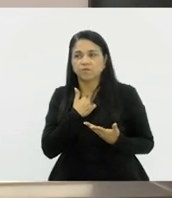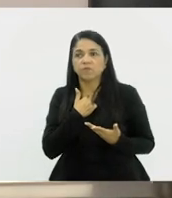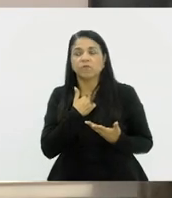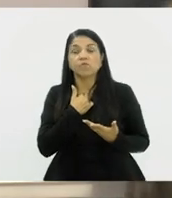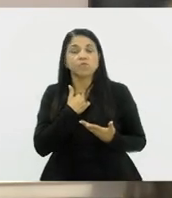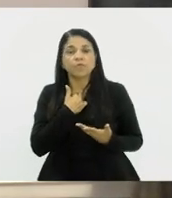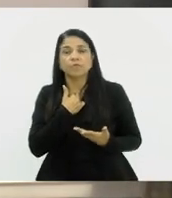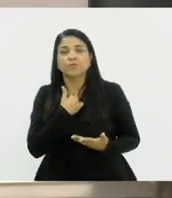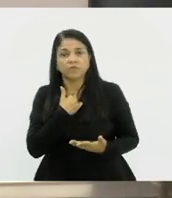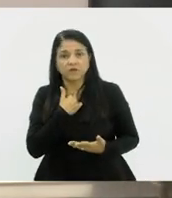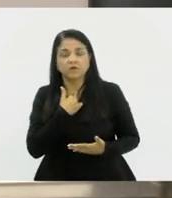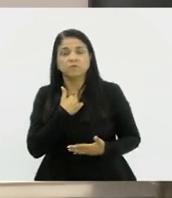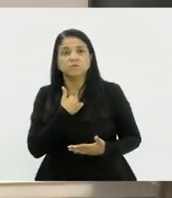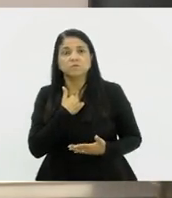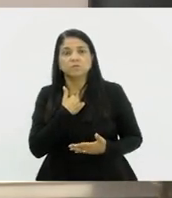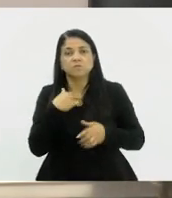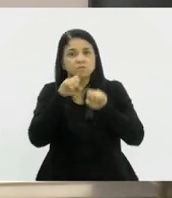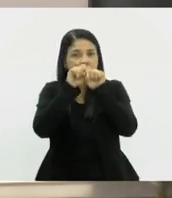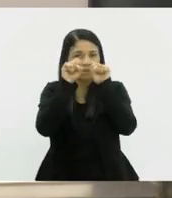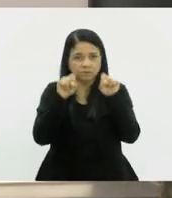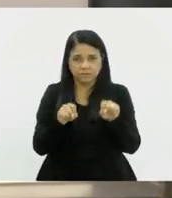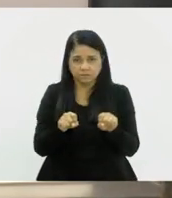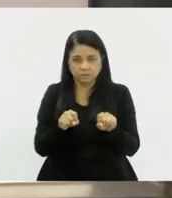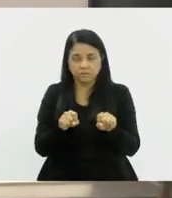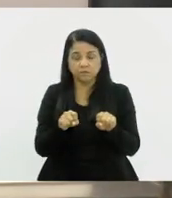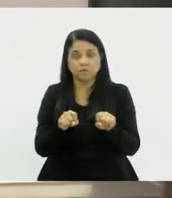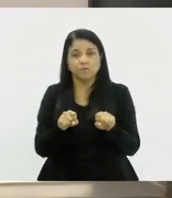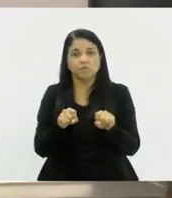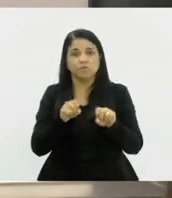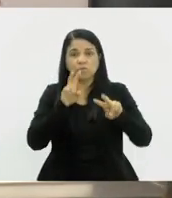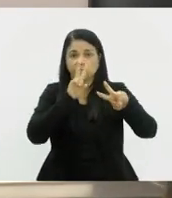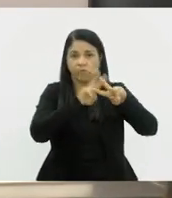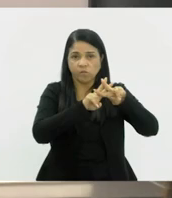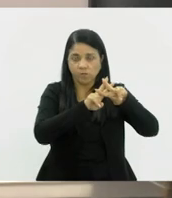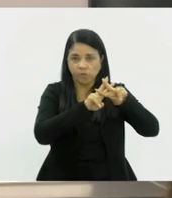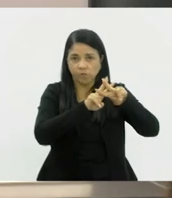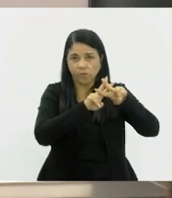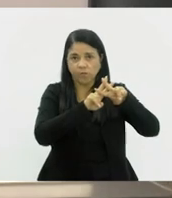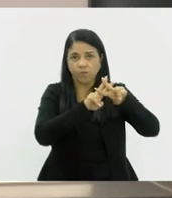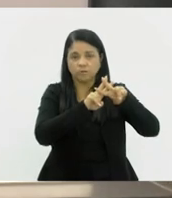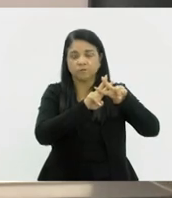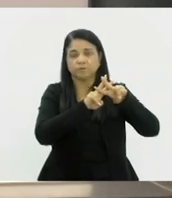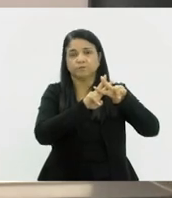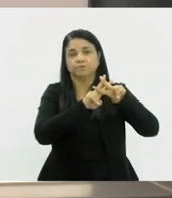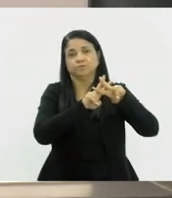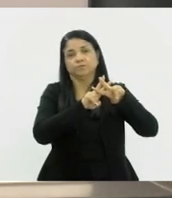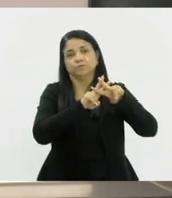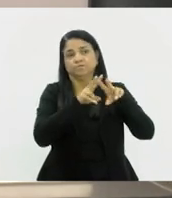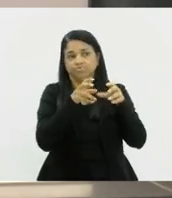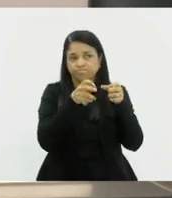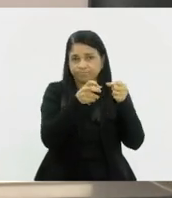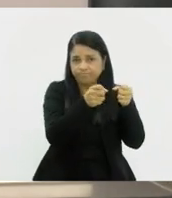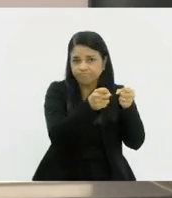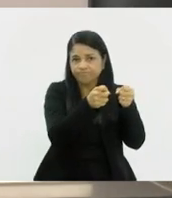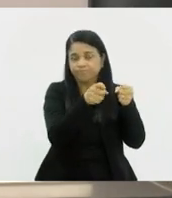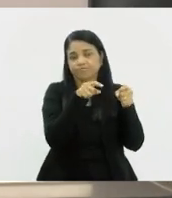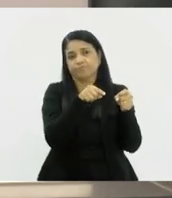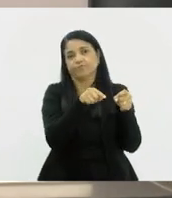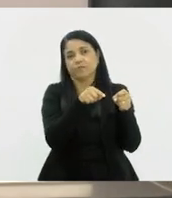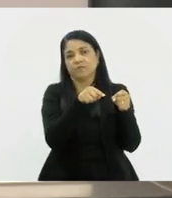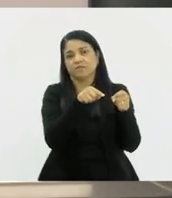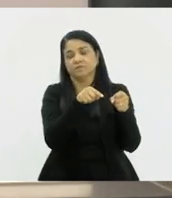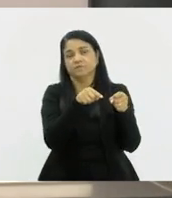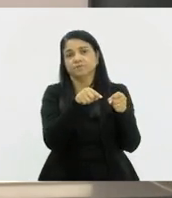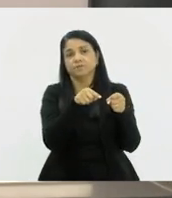ter o nosso sistema penitenciário o nosso sistema carcerário né com uma